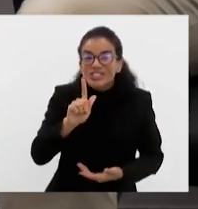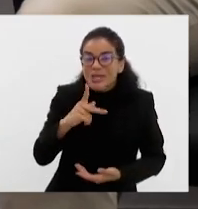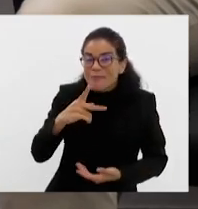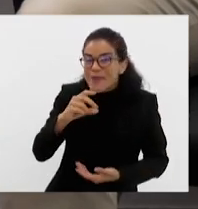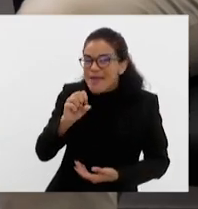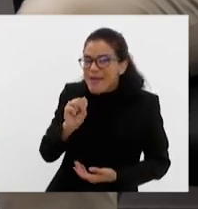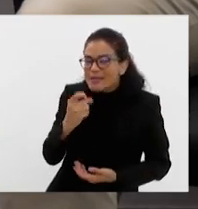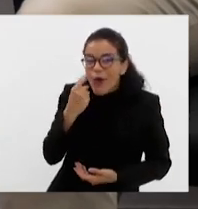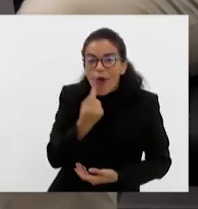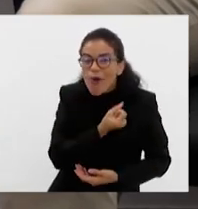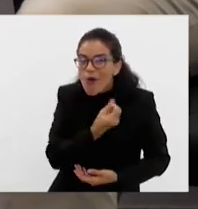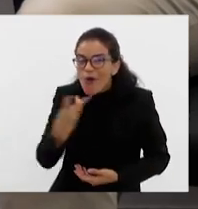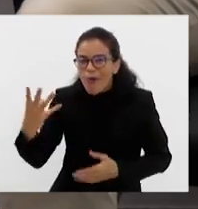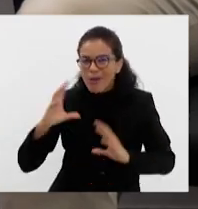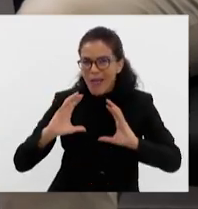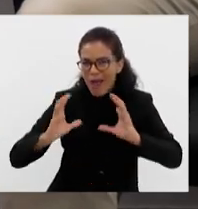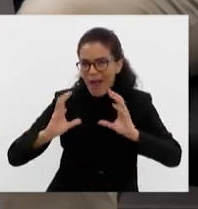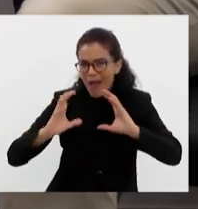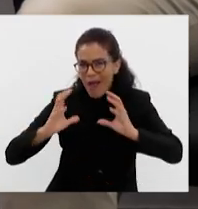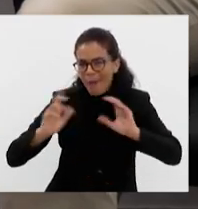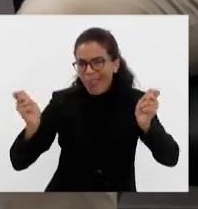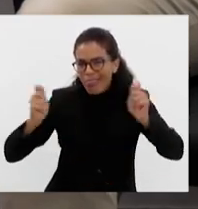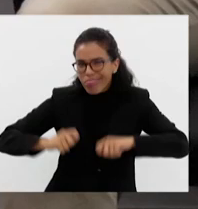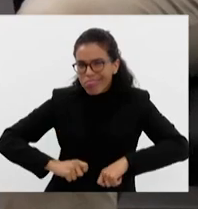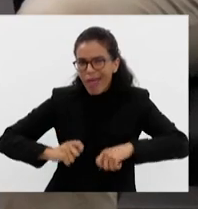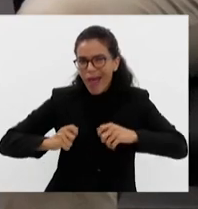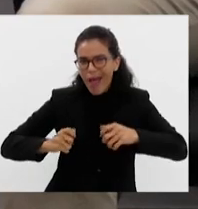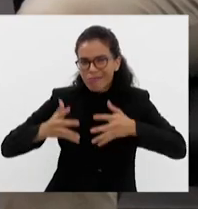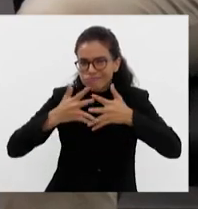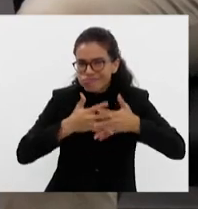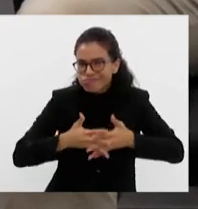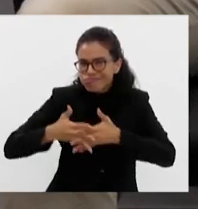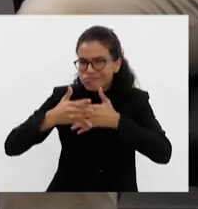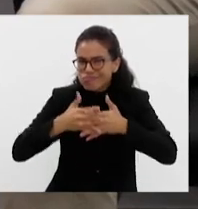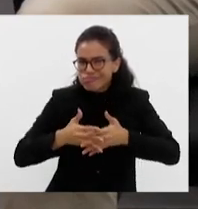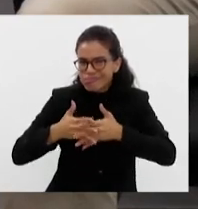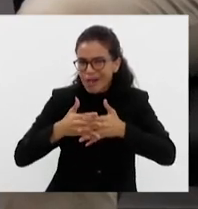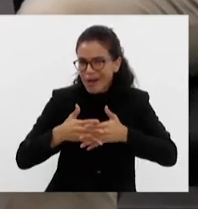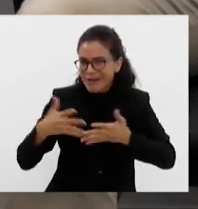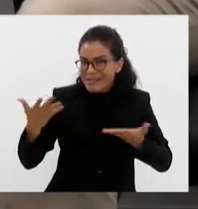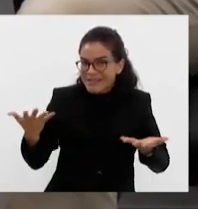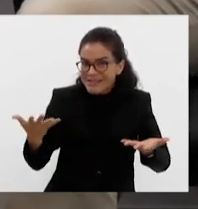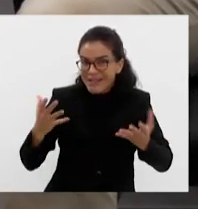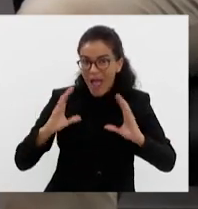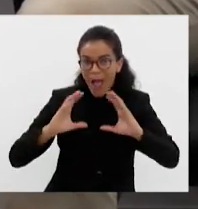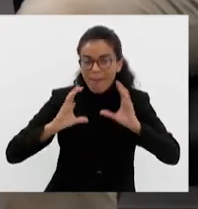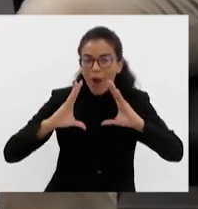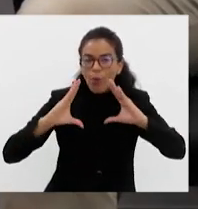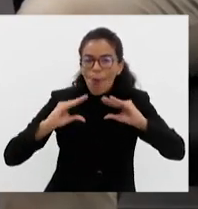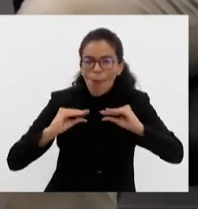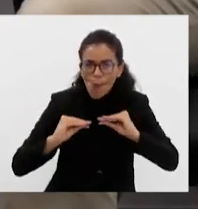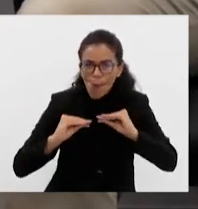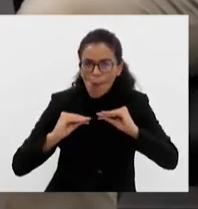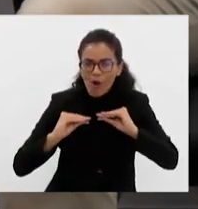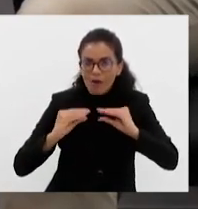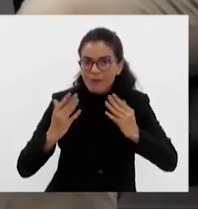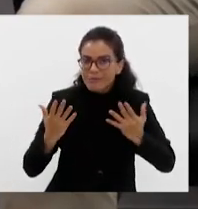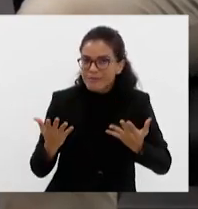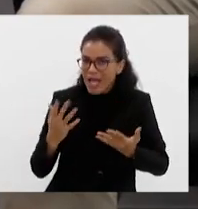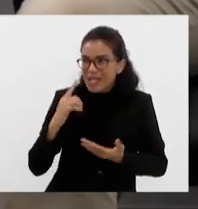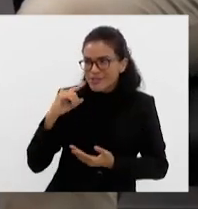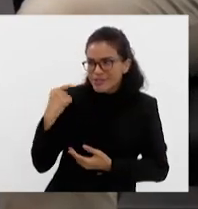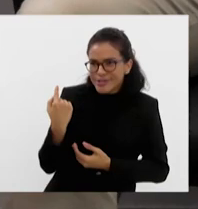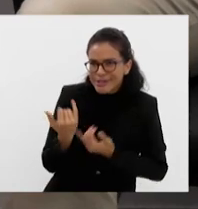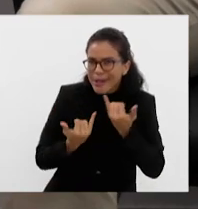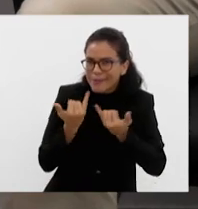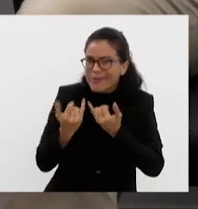ali. Quantas bolas devem caber numa carreta? Né? Porque as bolas estão vazias. A gente está brincando, esse é um